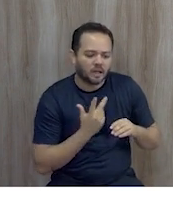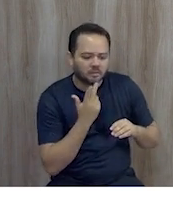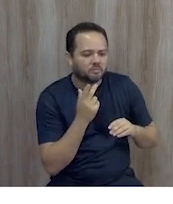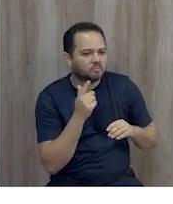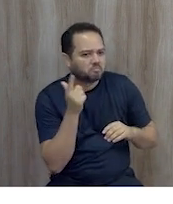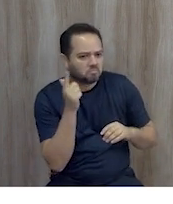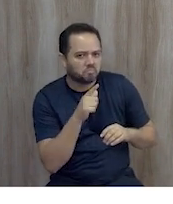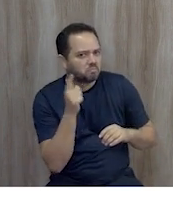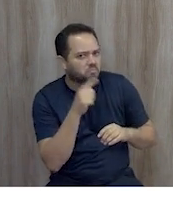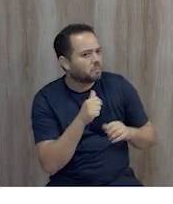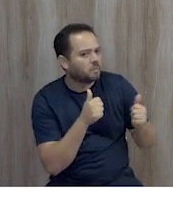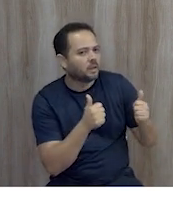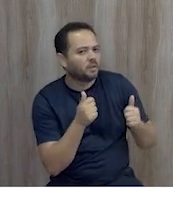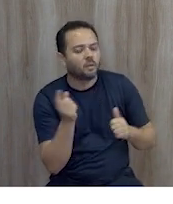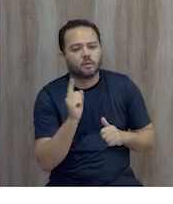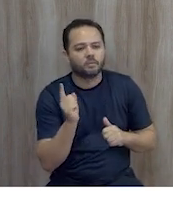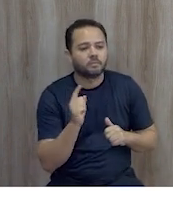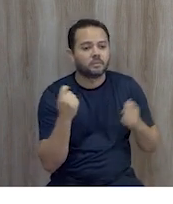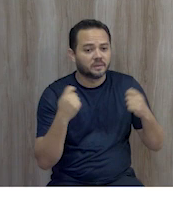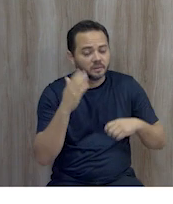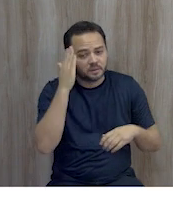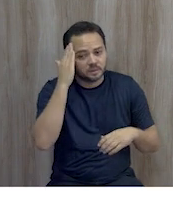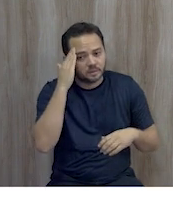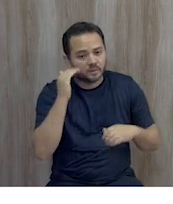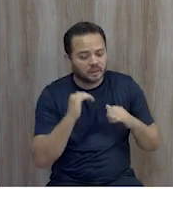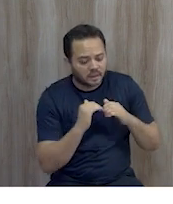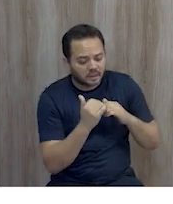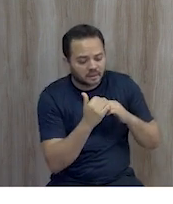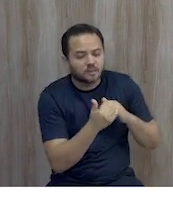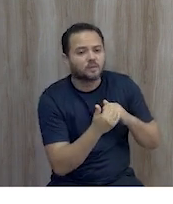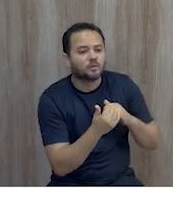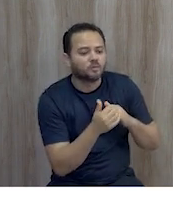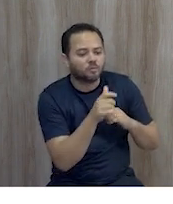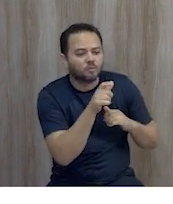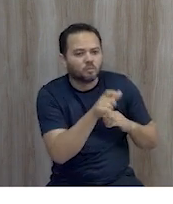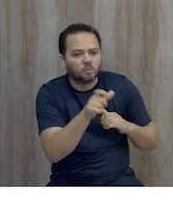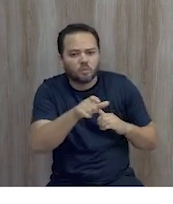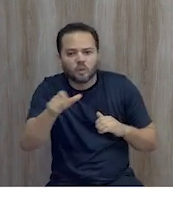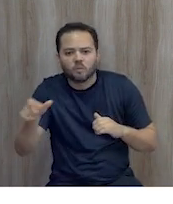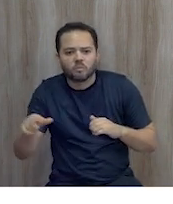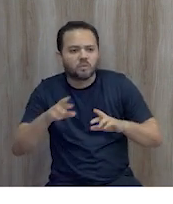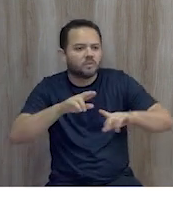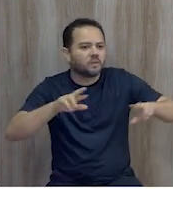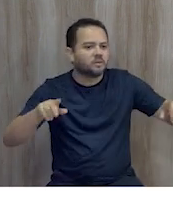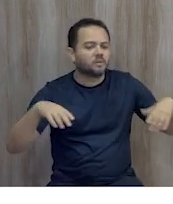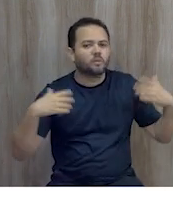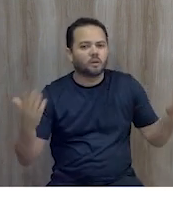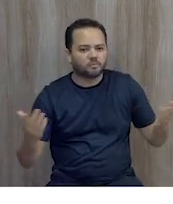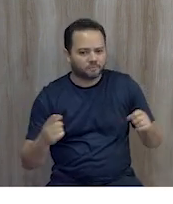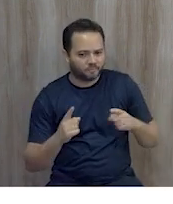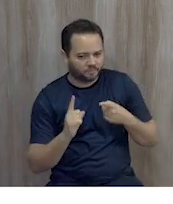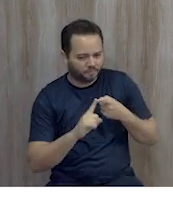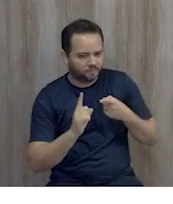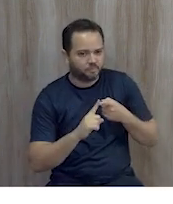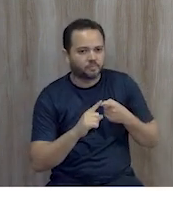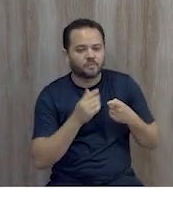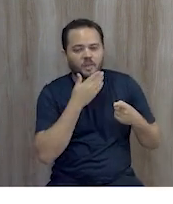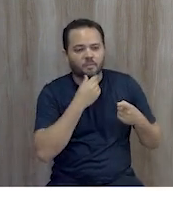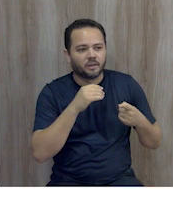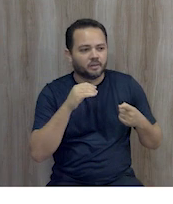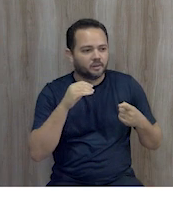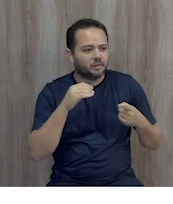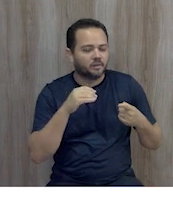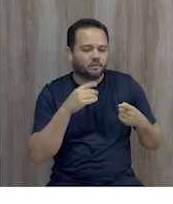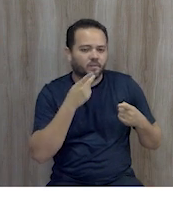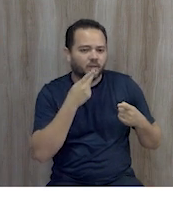satisfatório. Eu tenho que saber os tipos de recessão gengival. Primeiro tipo, segundo a classificação de Cairo, a